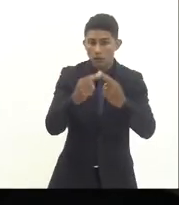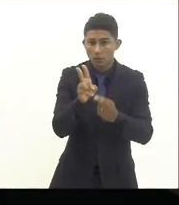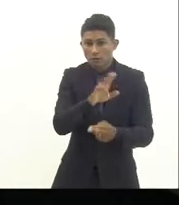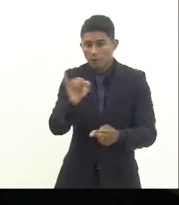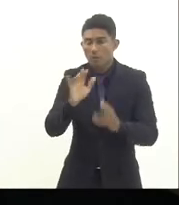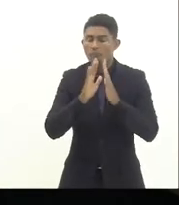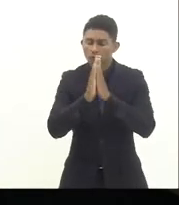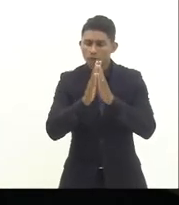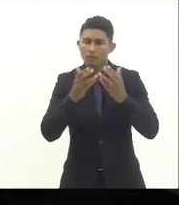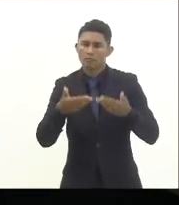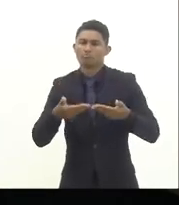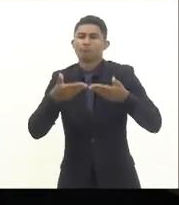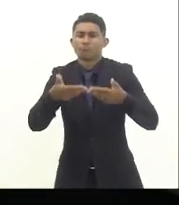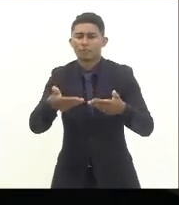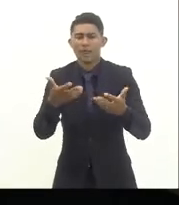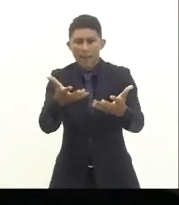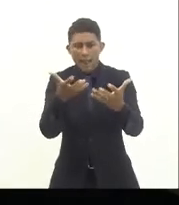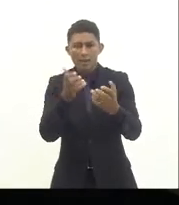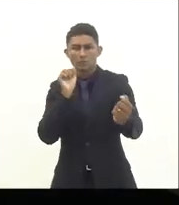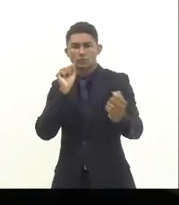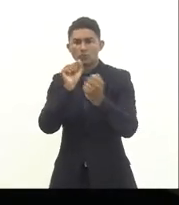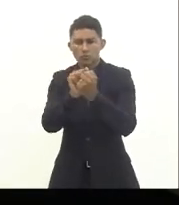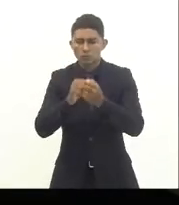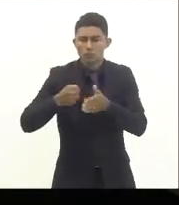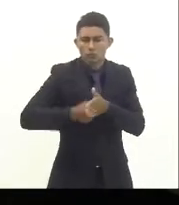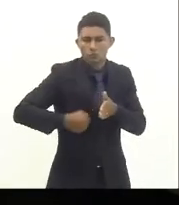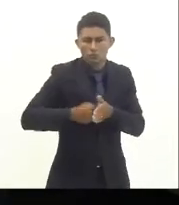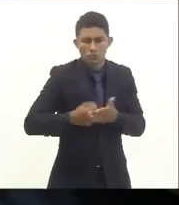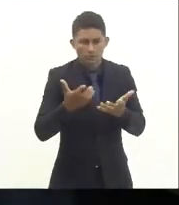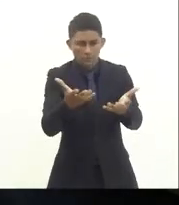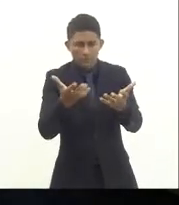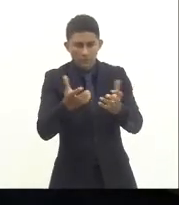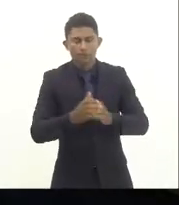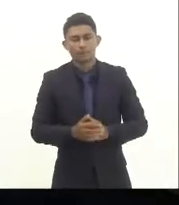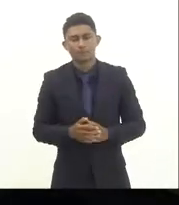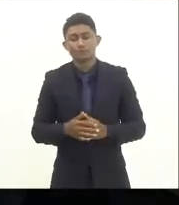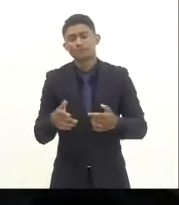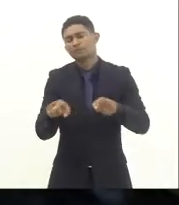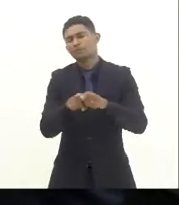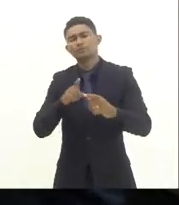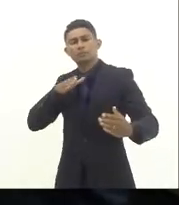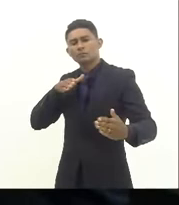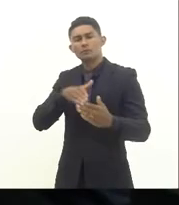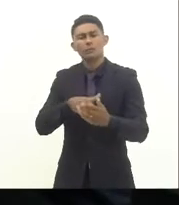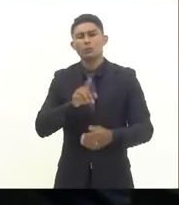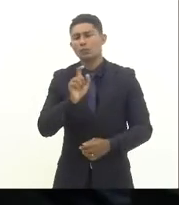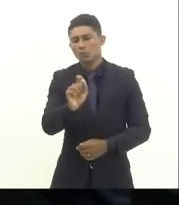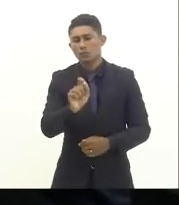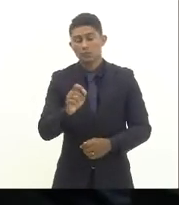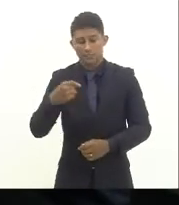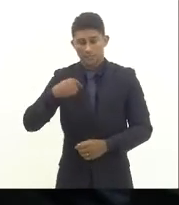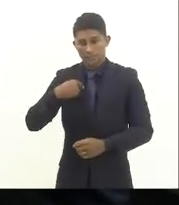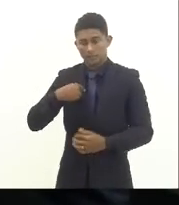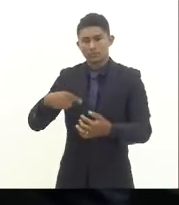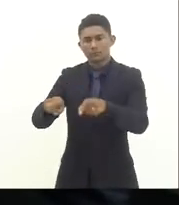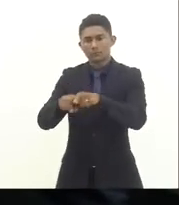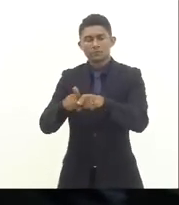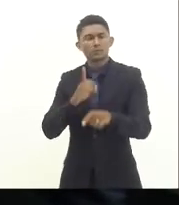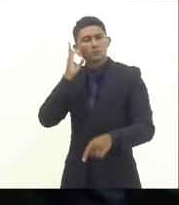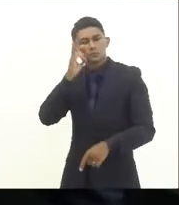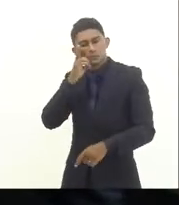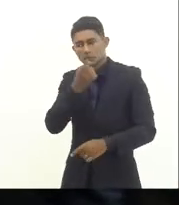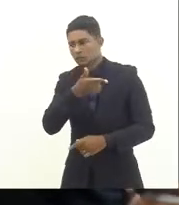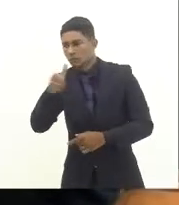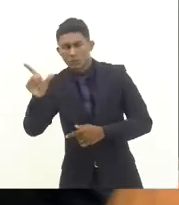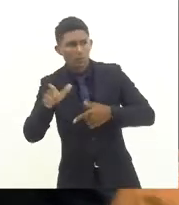favor nos convoque para estar ao seu lado nessa luta e apenas mais uma questão eu recebi aqui eu e outros parlamentares